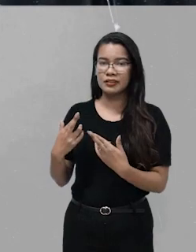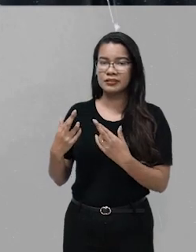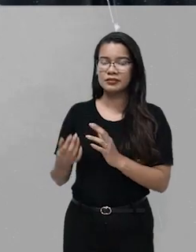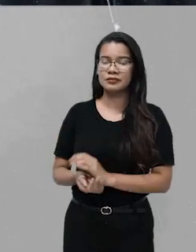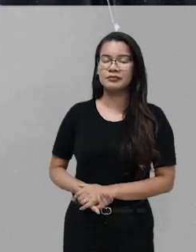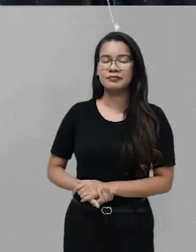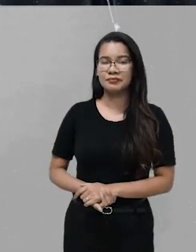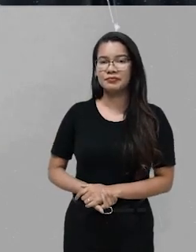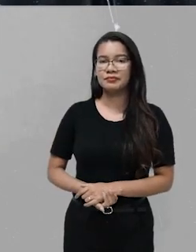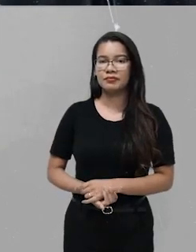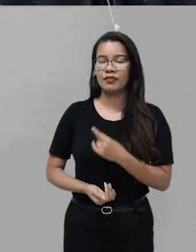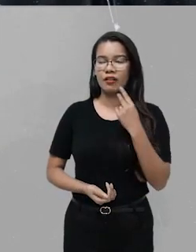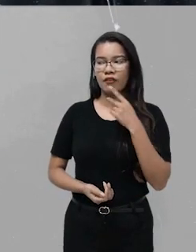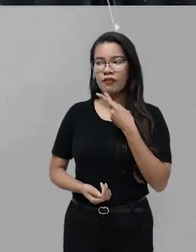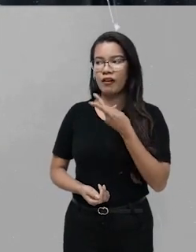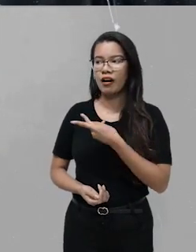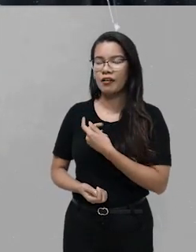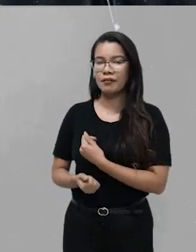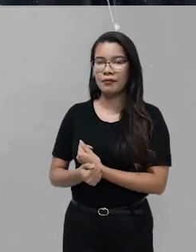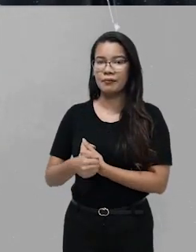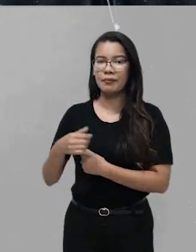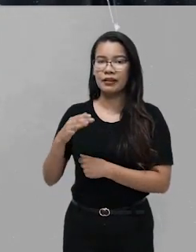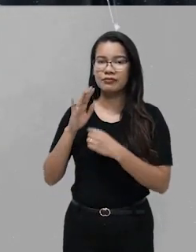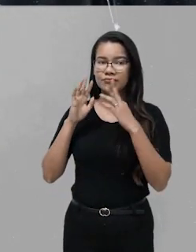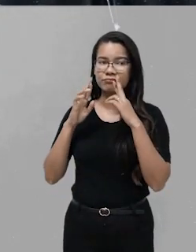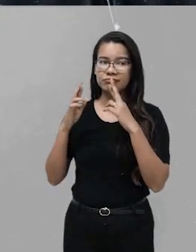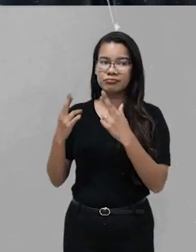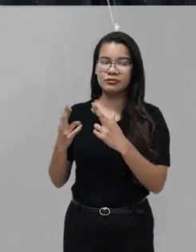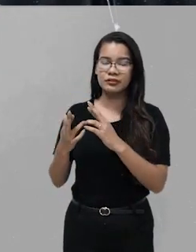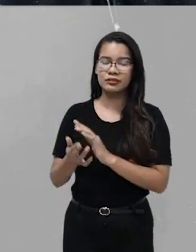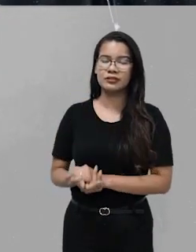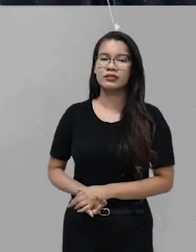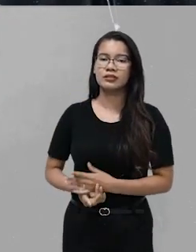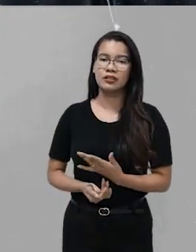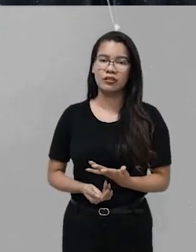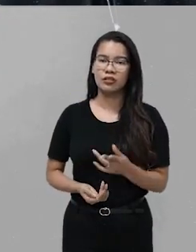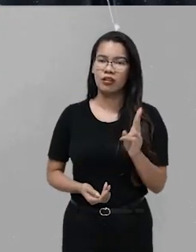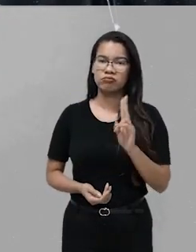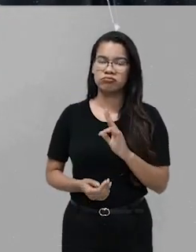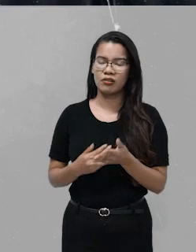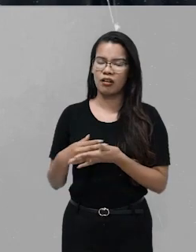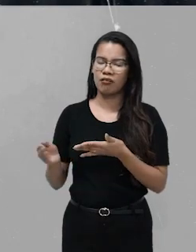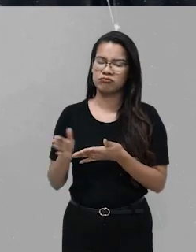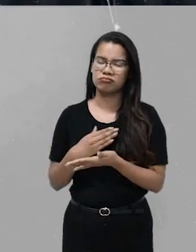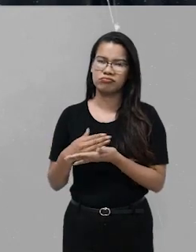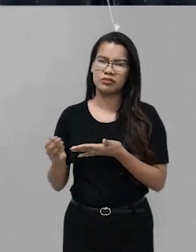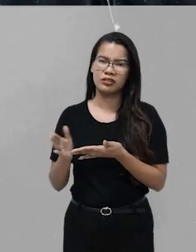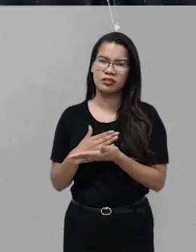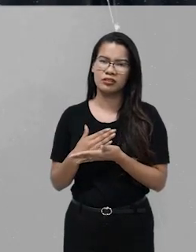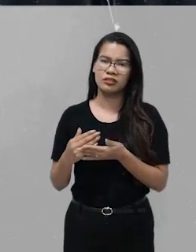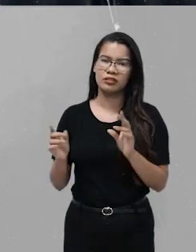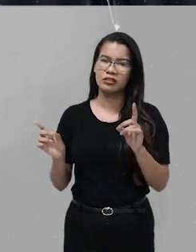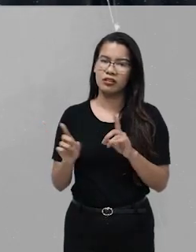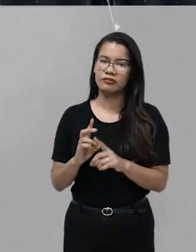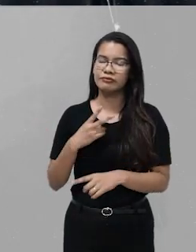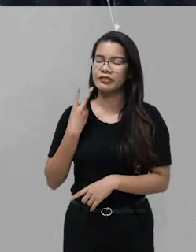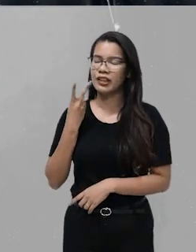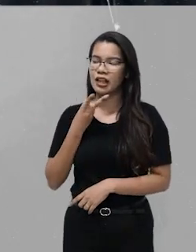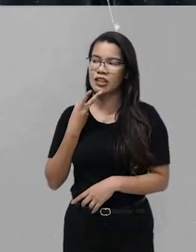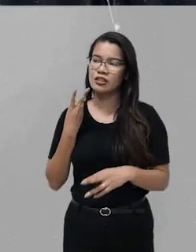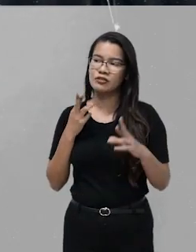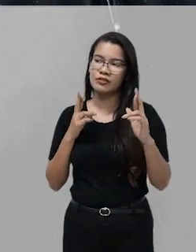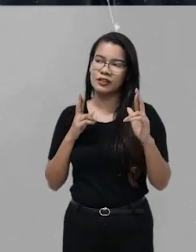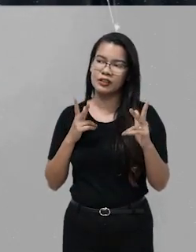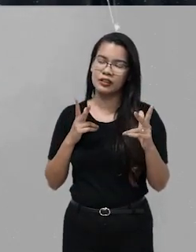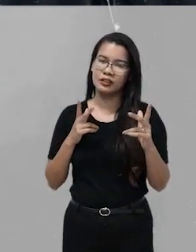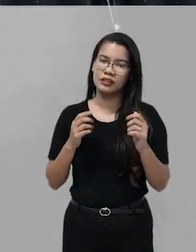se dirigir a pessoas que têm autoridade. Não é assim? Então, você não vai falar de qualquer jeito. Você vai falar diferente. Você não